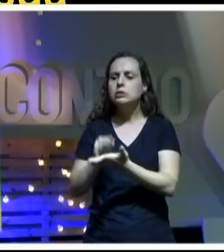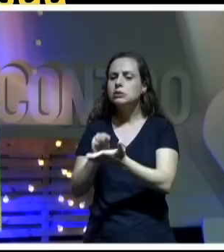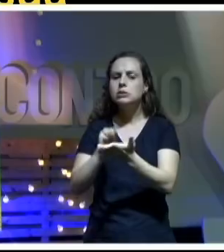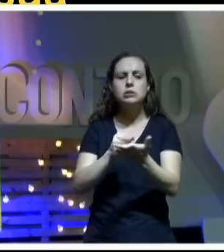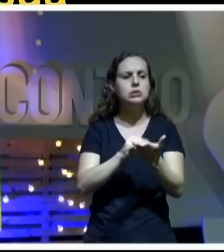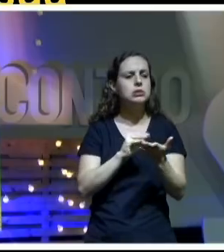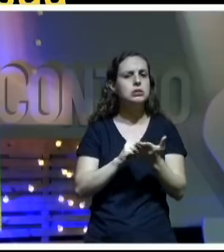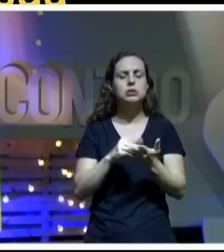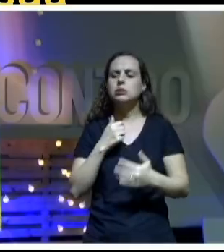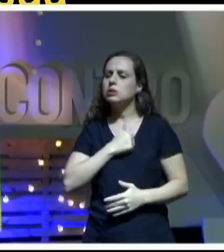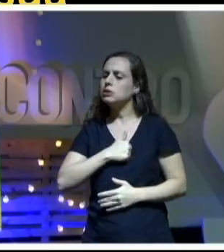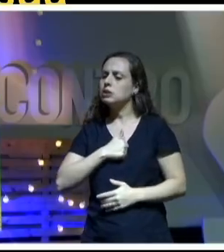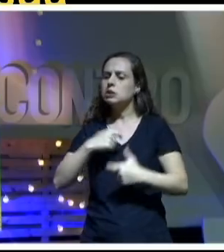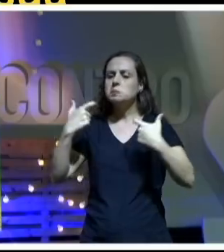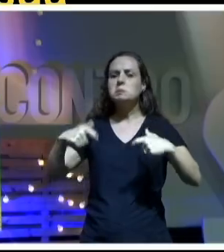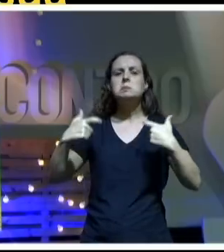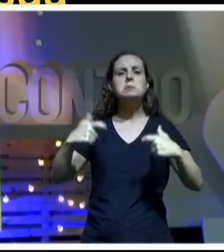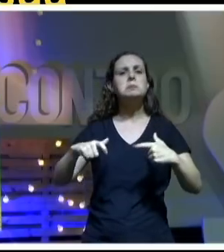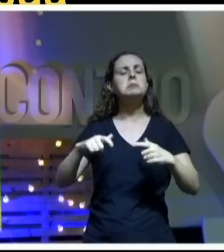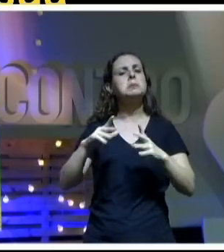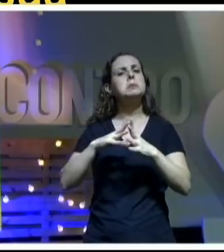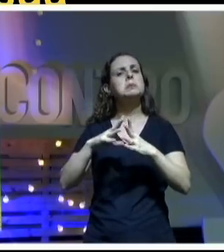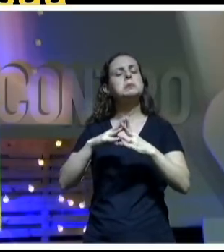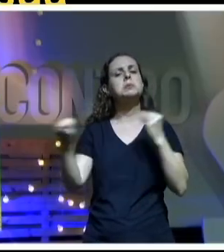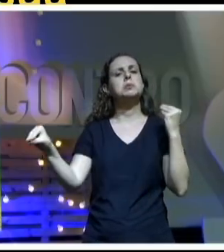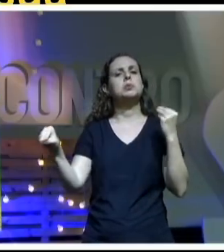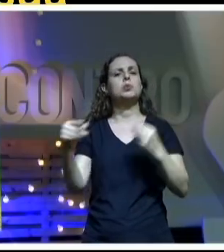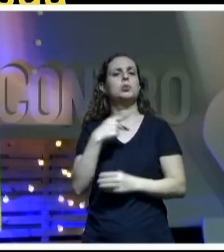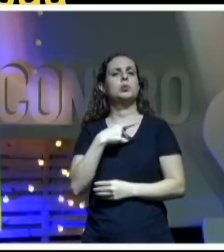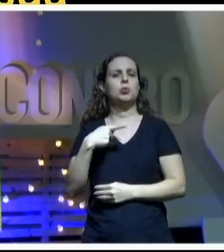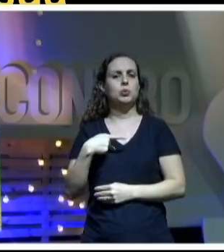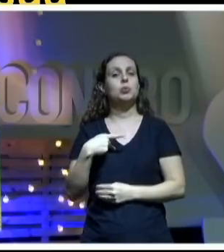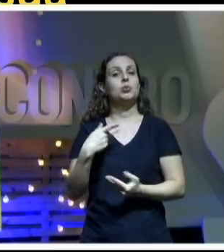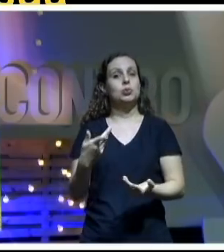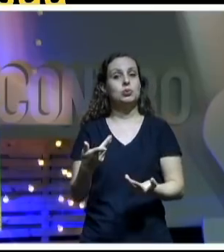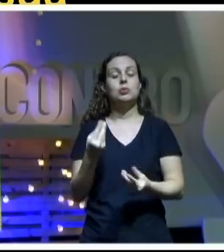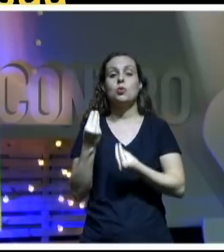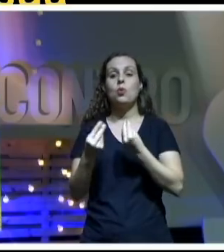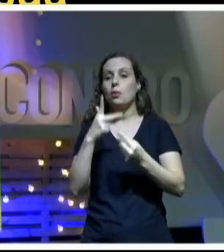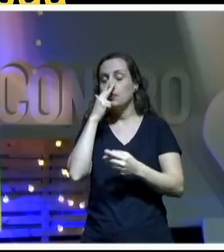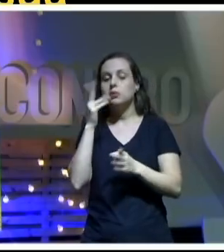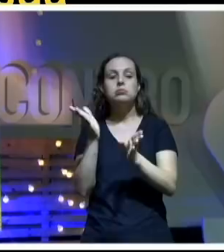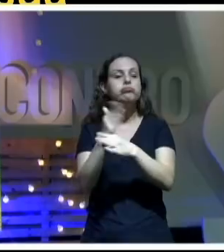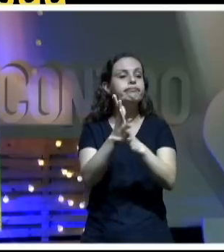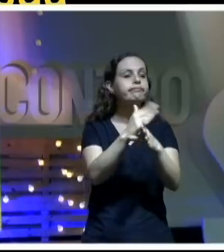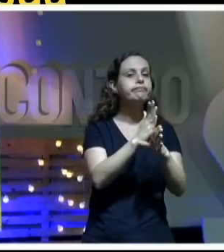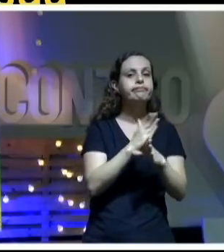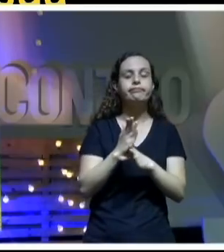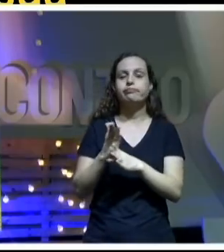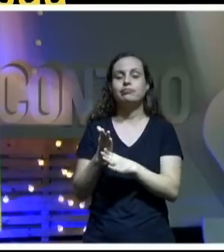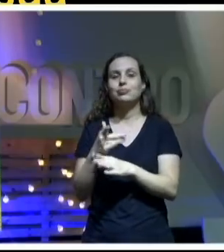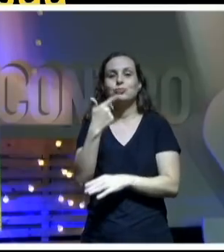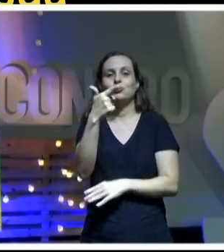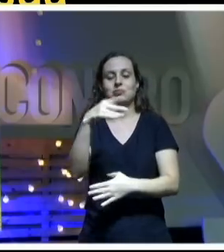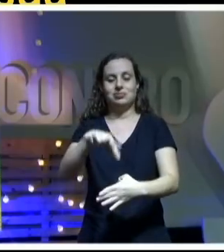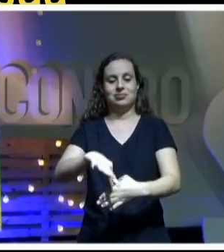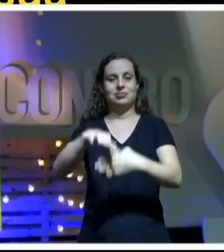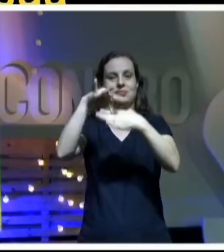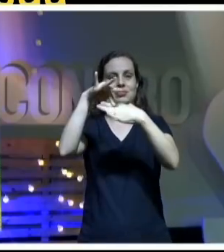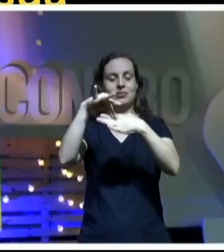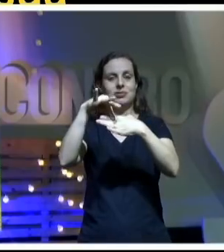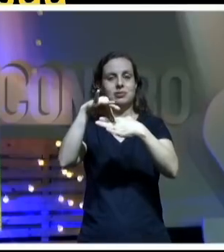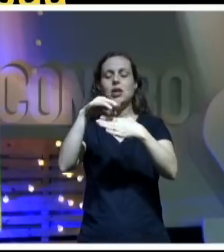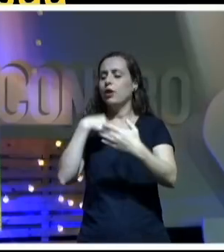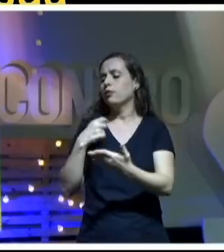da mesma forma muito do discurso teológico contemporâneo tem perdido sua orientação eclesiológica ou seja a gente compra